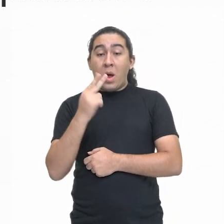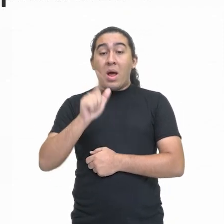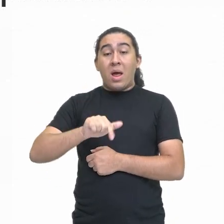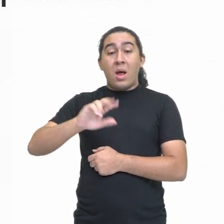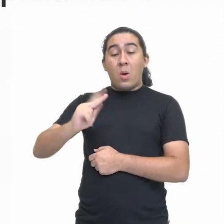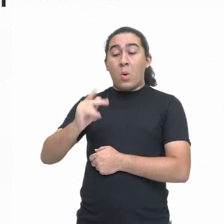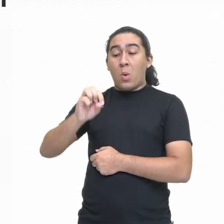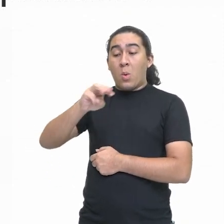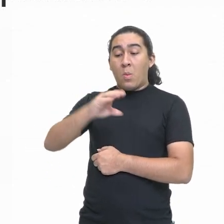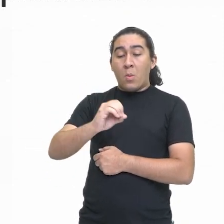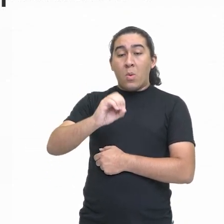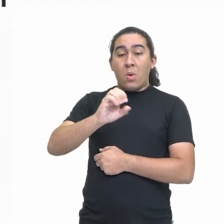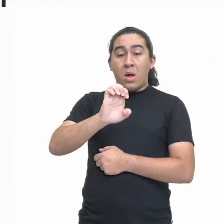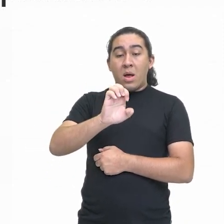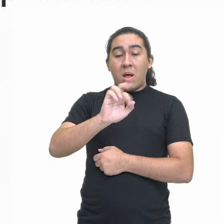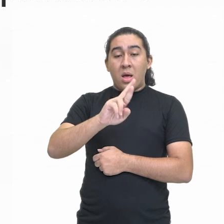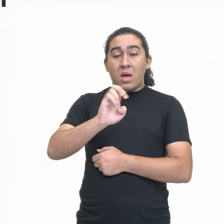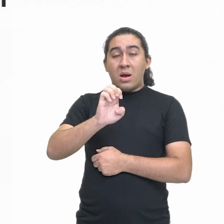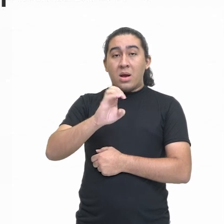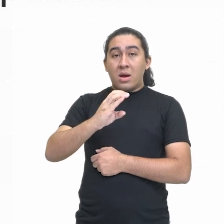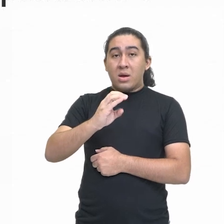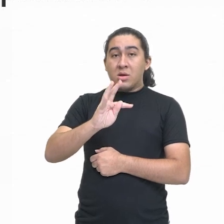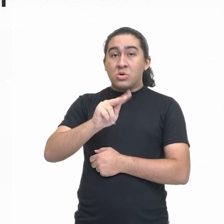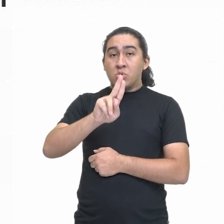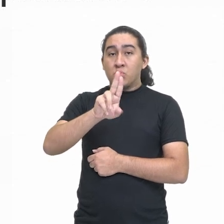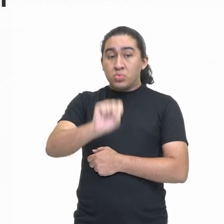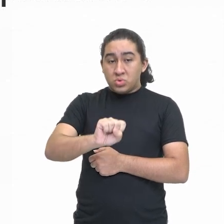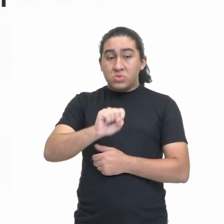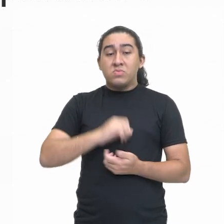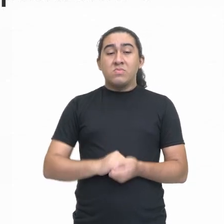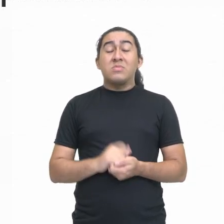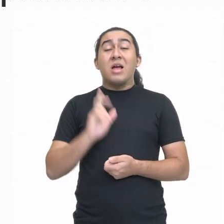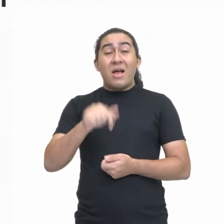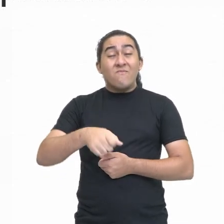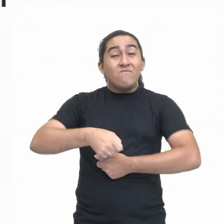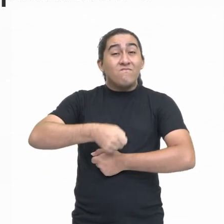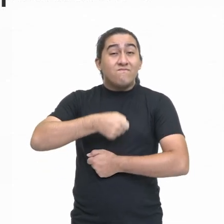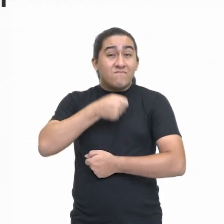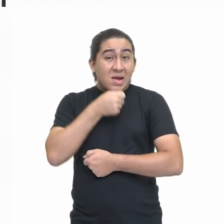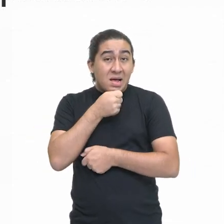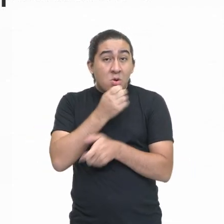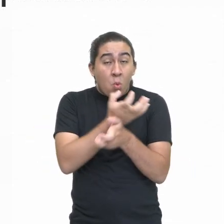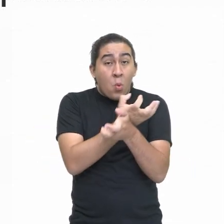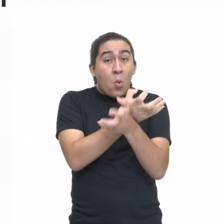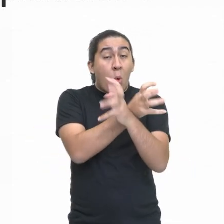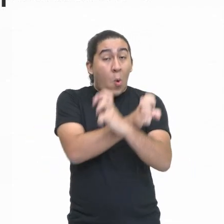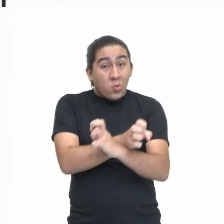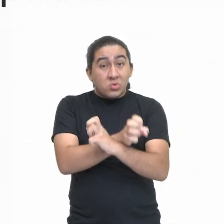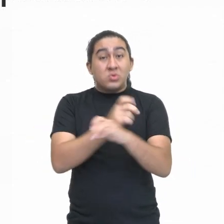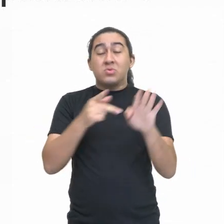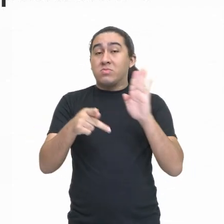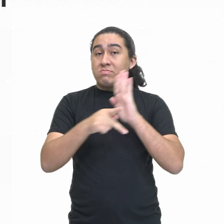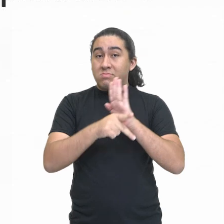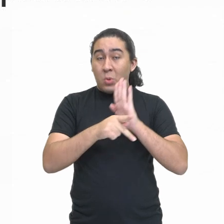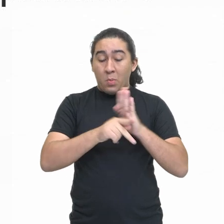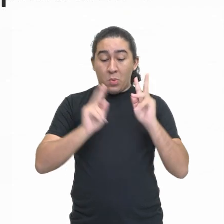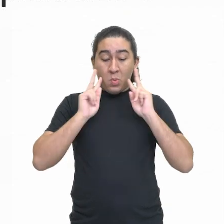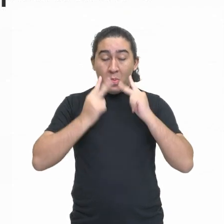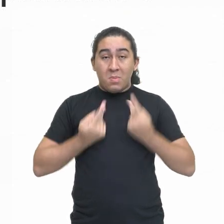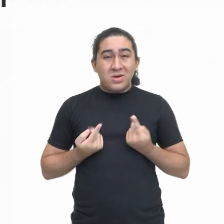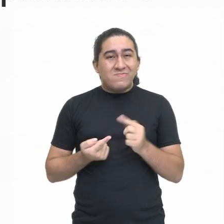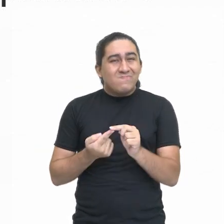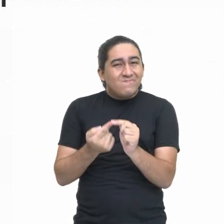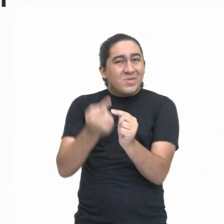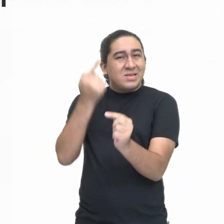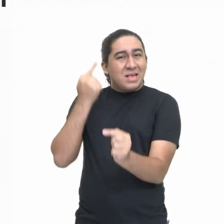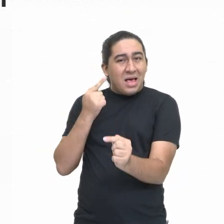erectus pequinensis, né? Que é um dos mais antigos fósseis pertencentes à espécie humana.